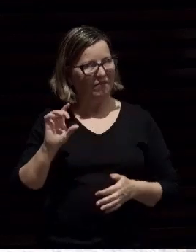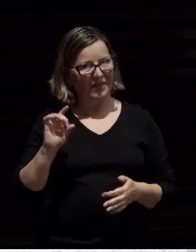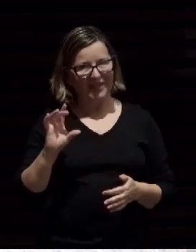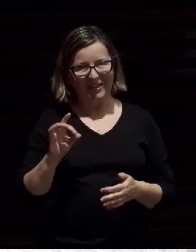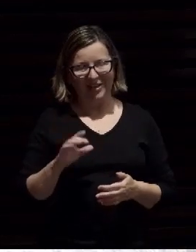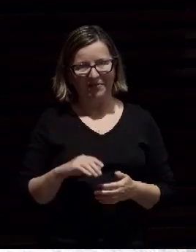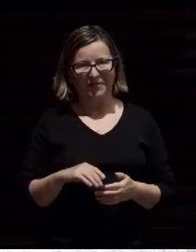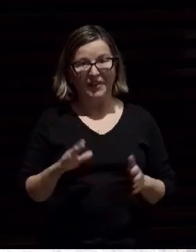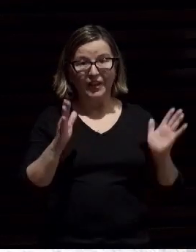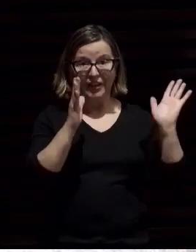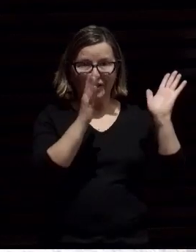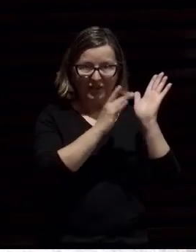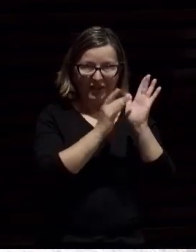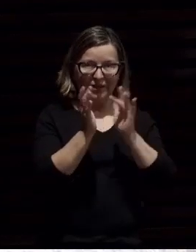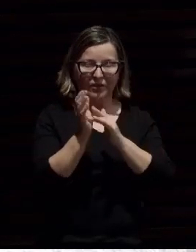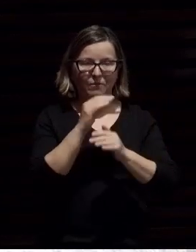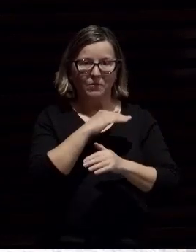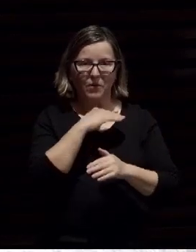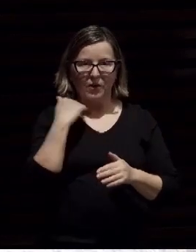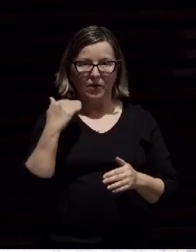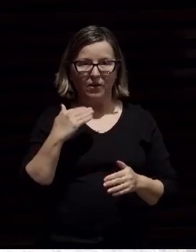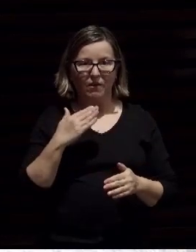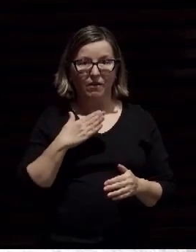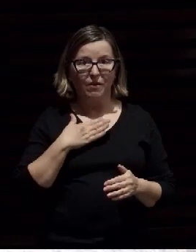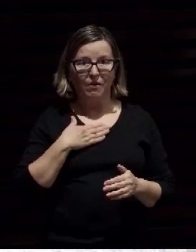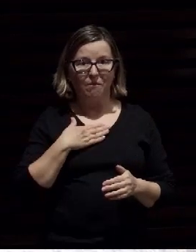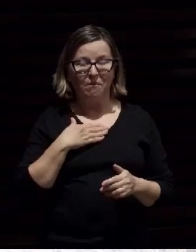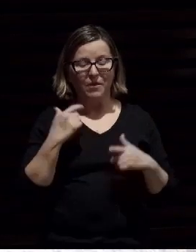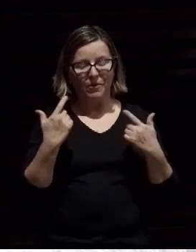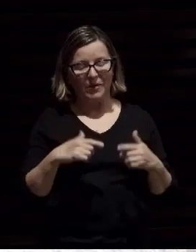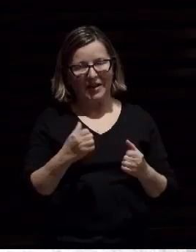Que Jesus morreu em meu lugar.